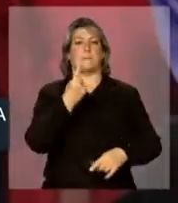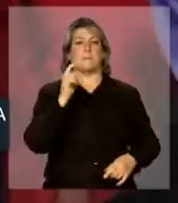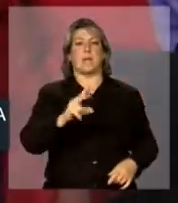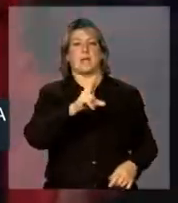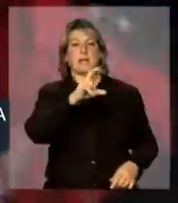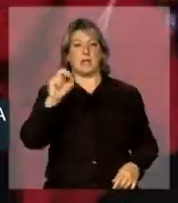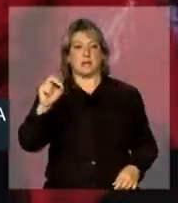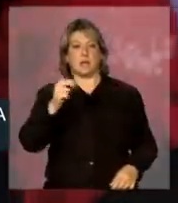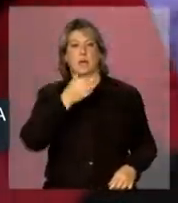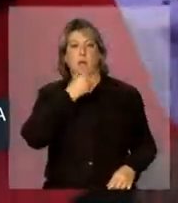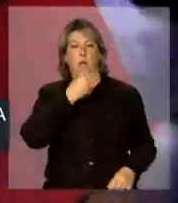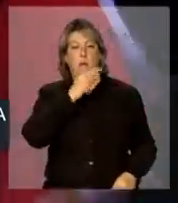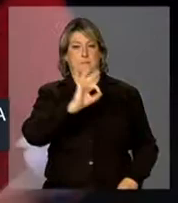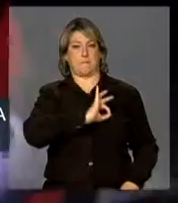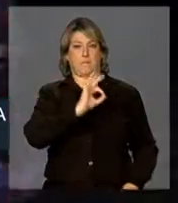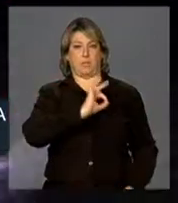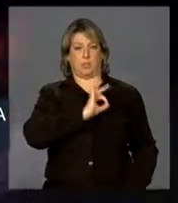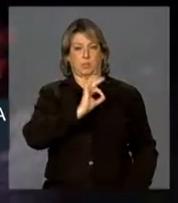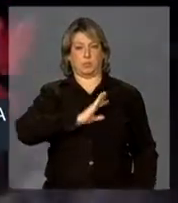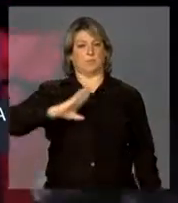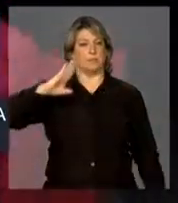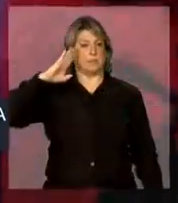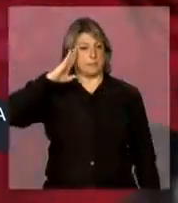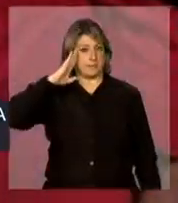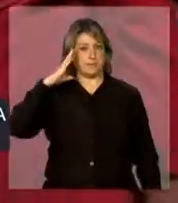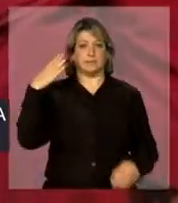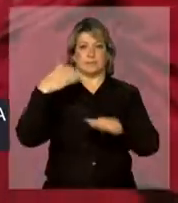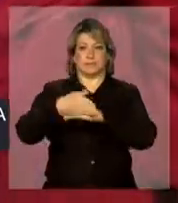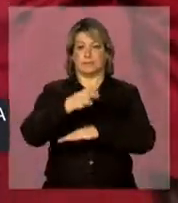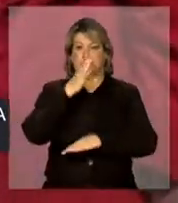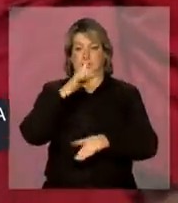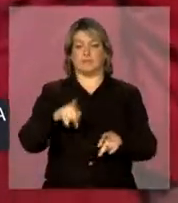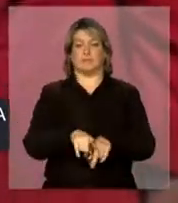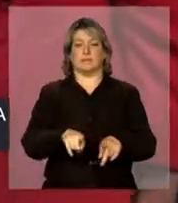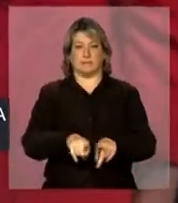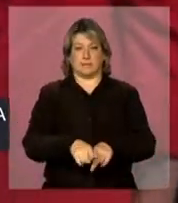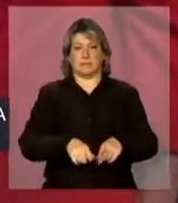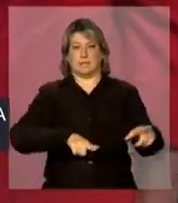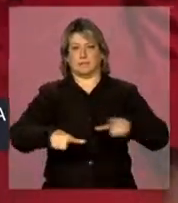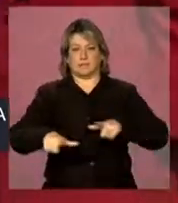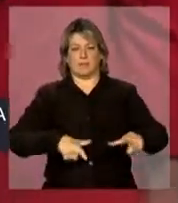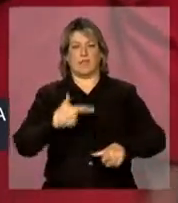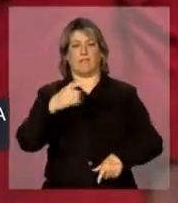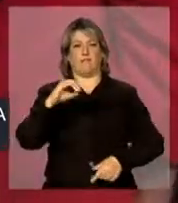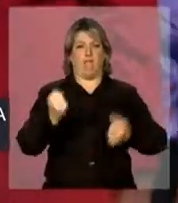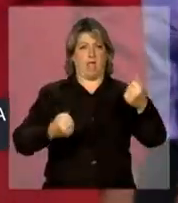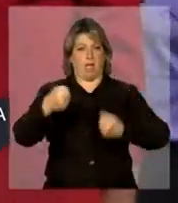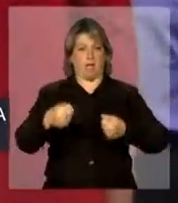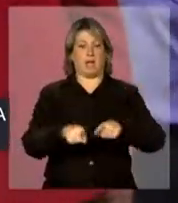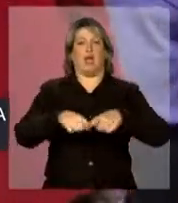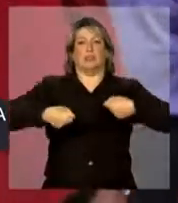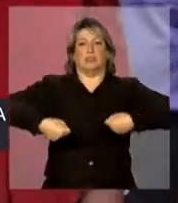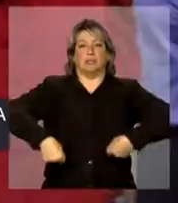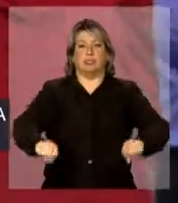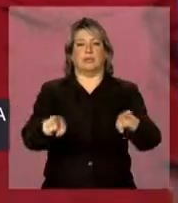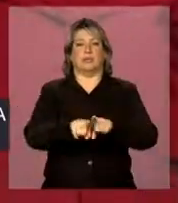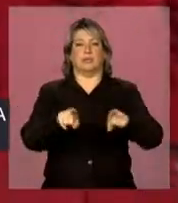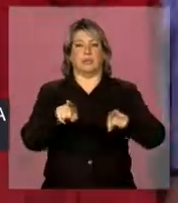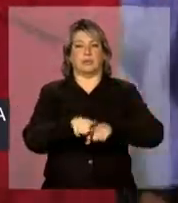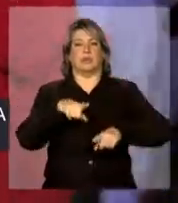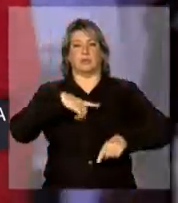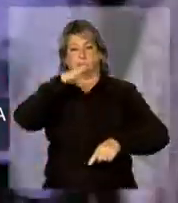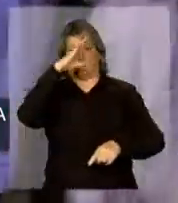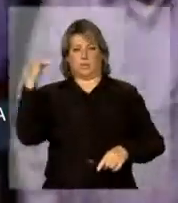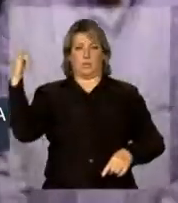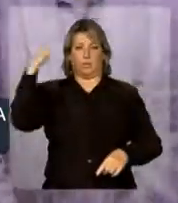1.500 500 homens da Polícia Militar o convite viaturas motocicletas e uma aeronave do